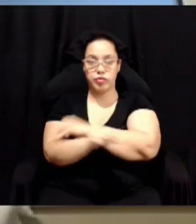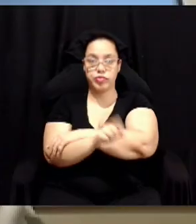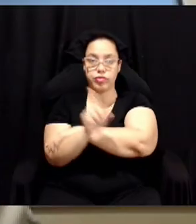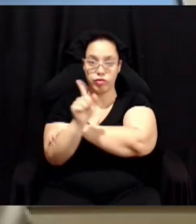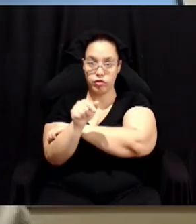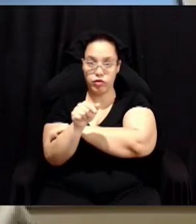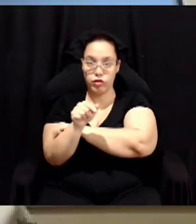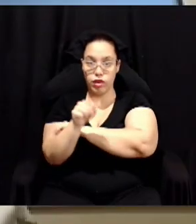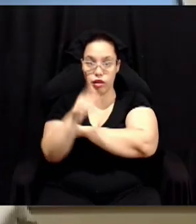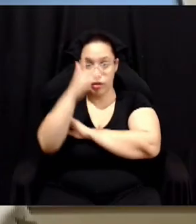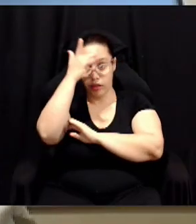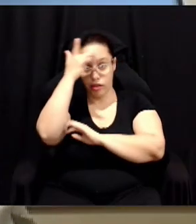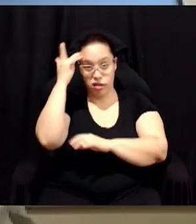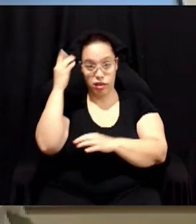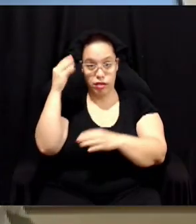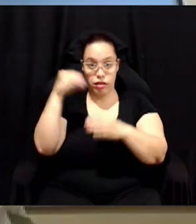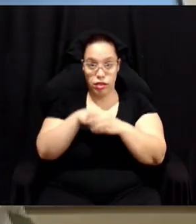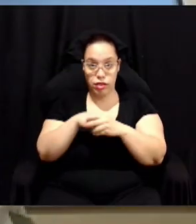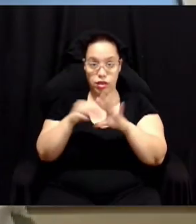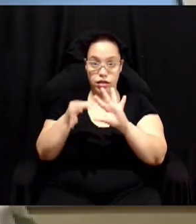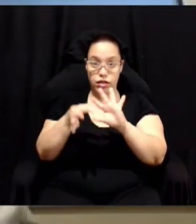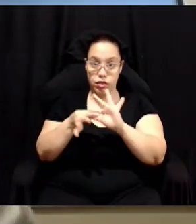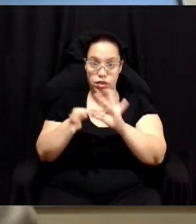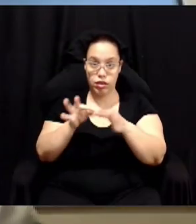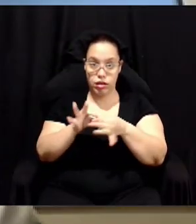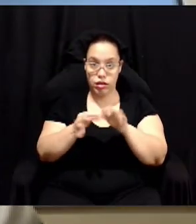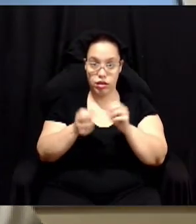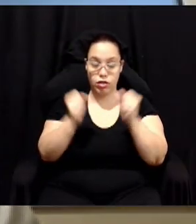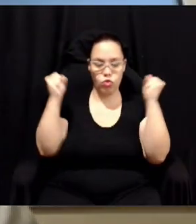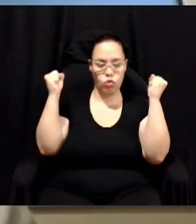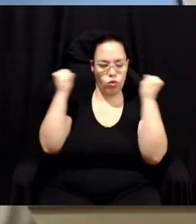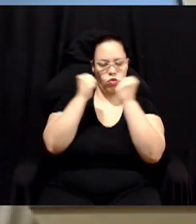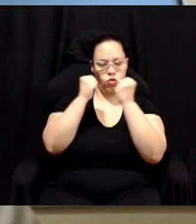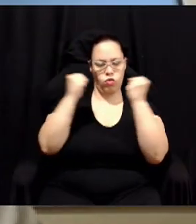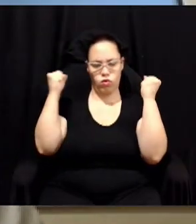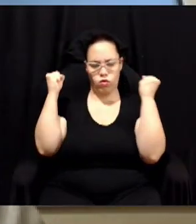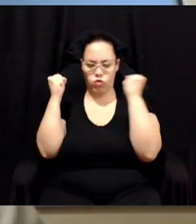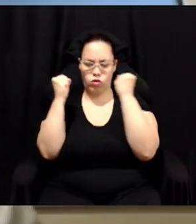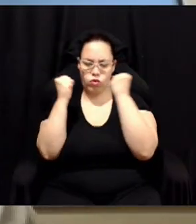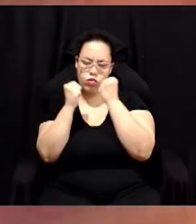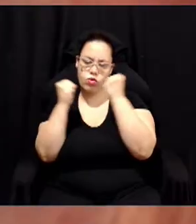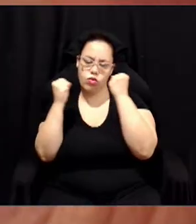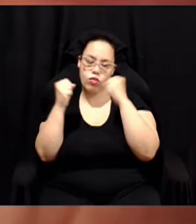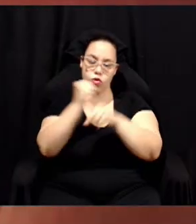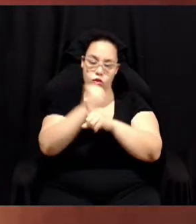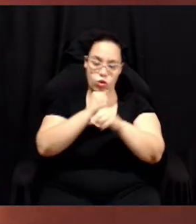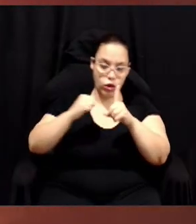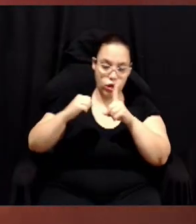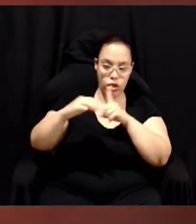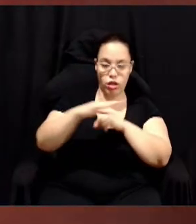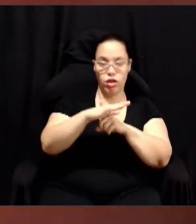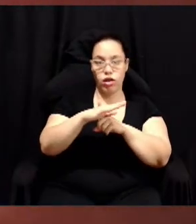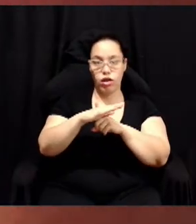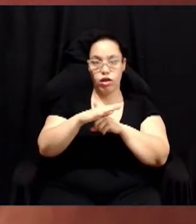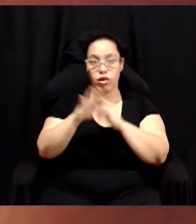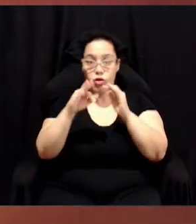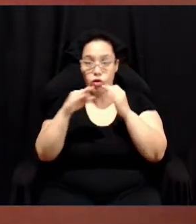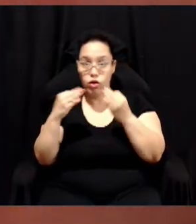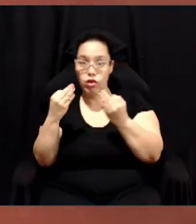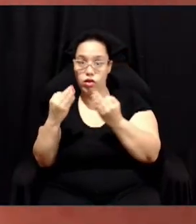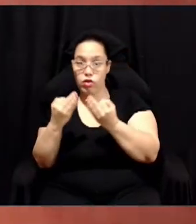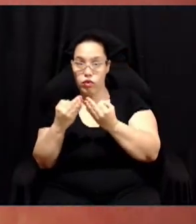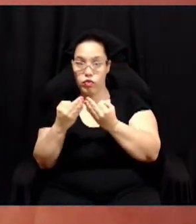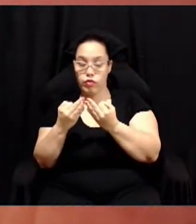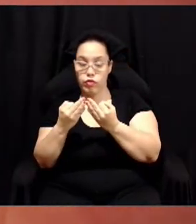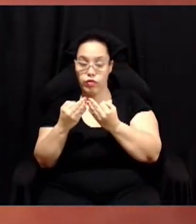está inserida dentro de um contexto de atividade física, atividade social, atividade familiar, atividade